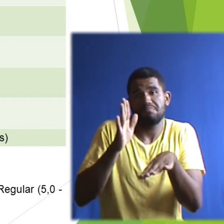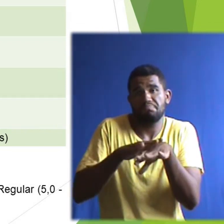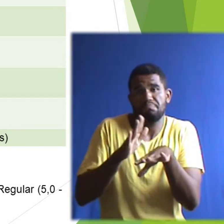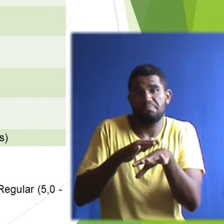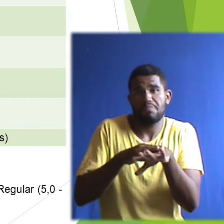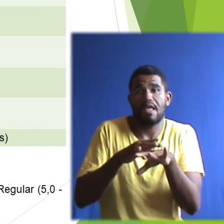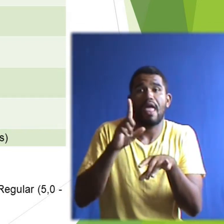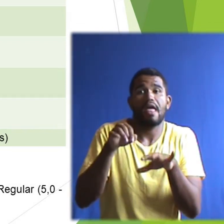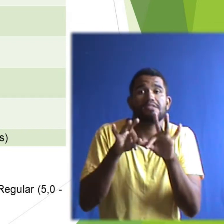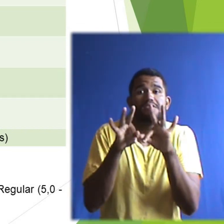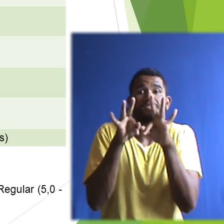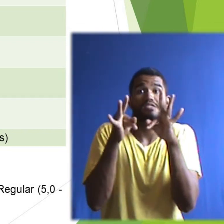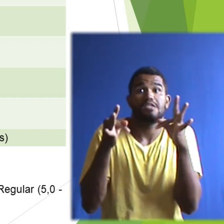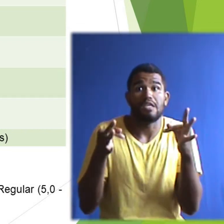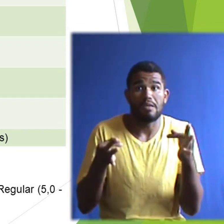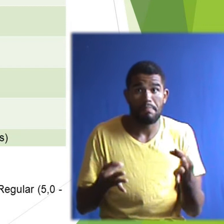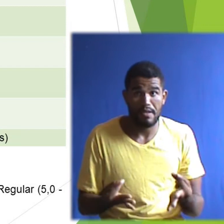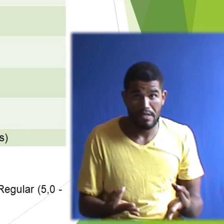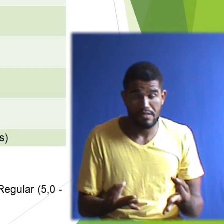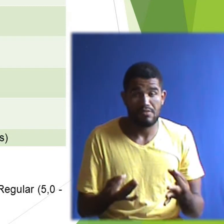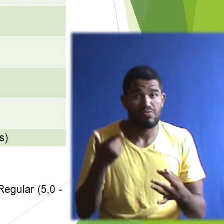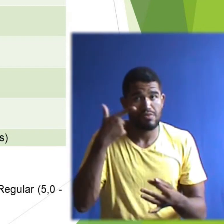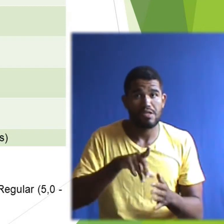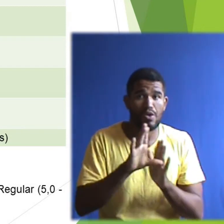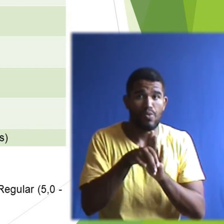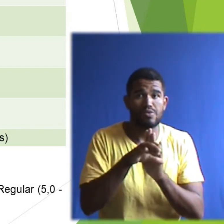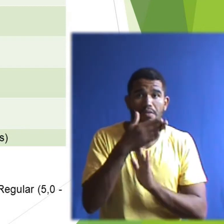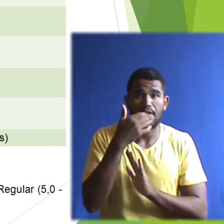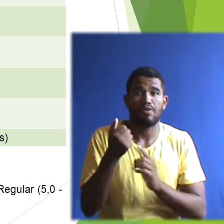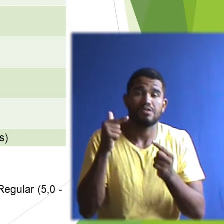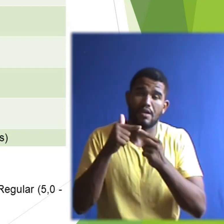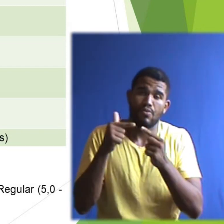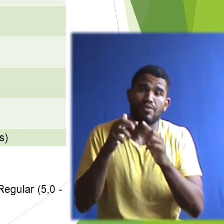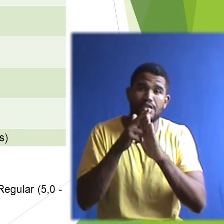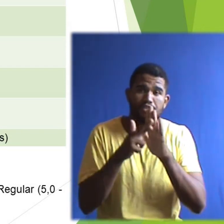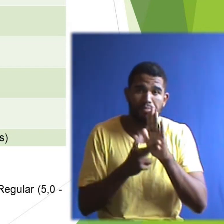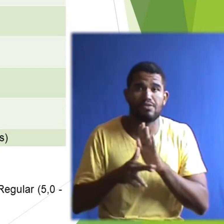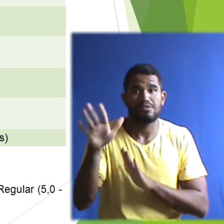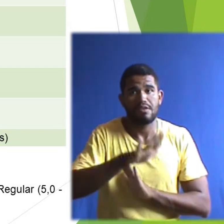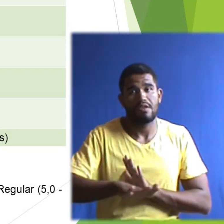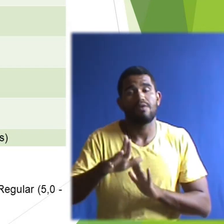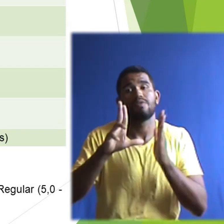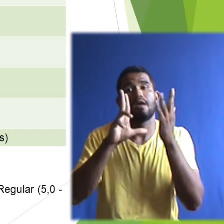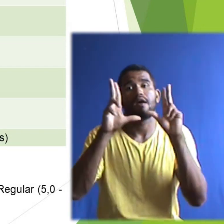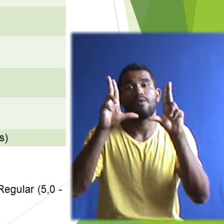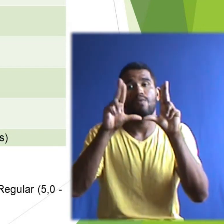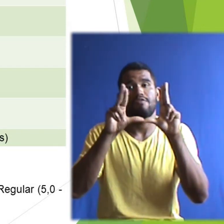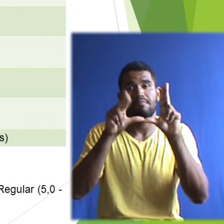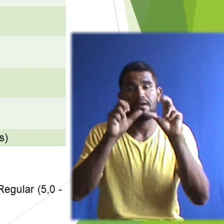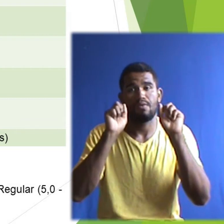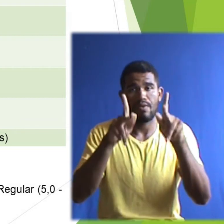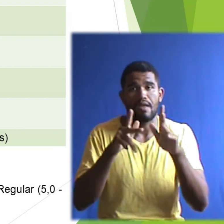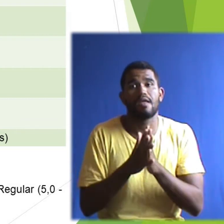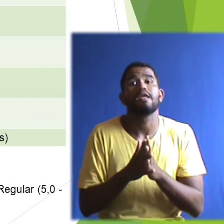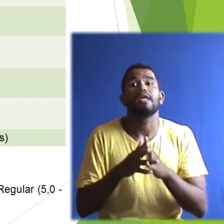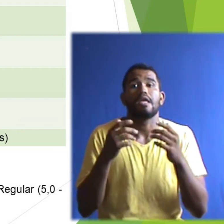língua portuguesa. Num outro vídeo que eu vou explicar direitinho as regras dessa atividade. É uma atividade obrigatória, vai valer mais pontos, vai valer 3 pontos.